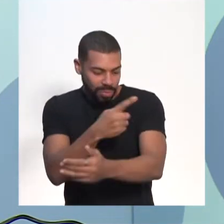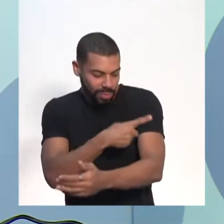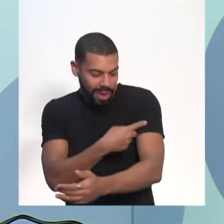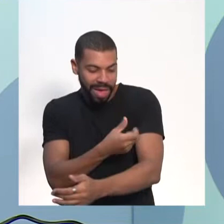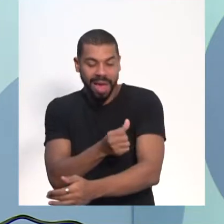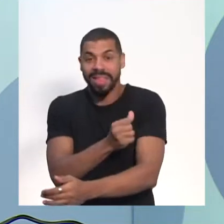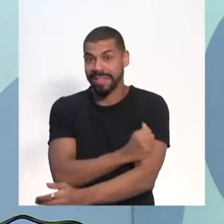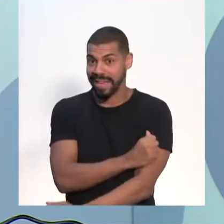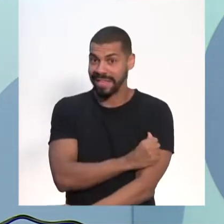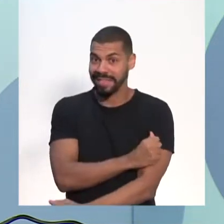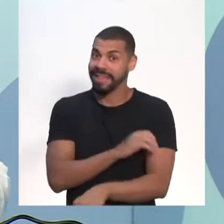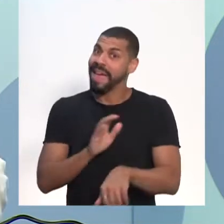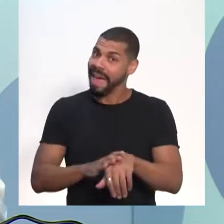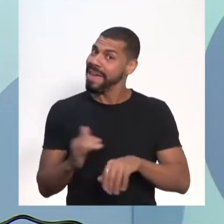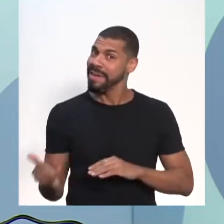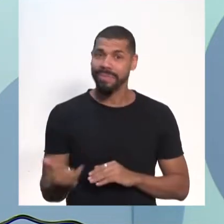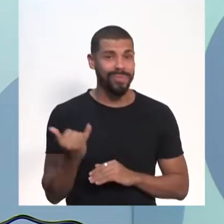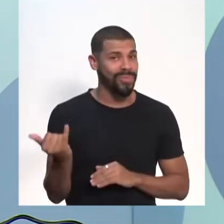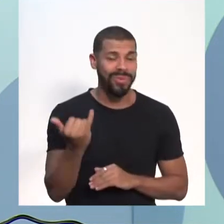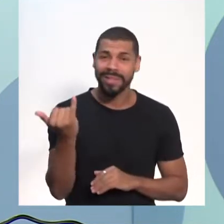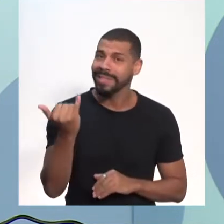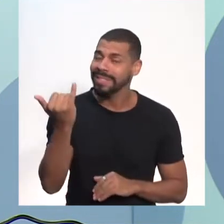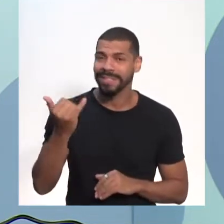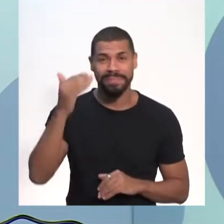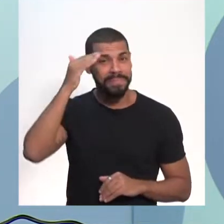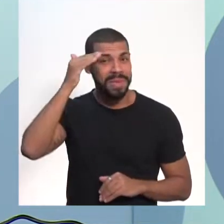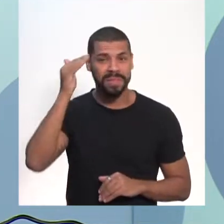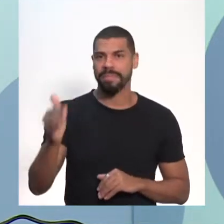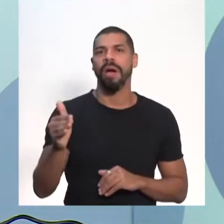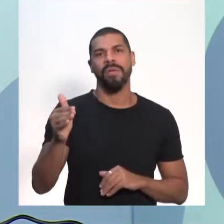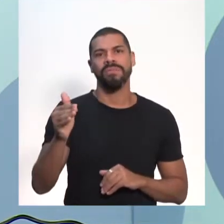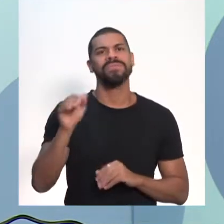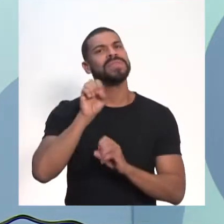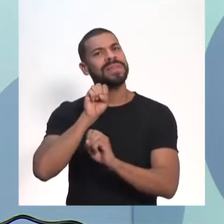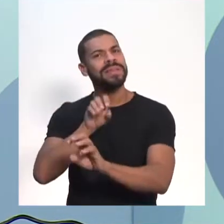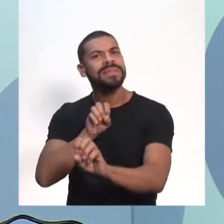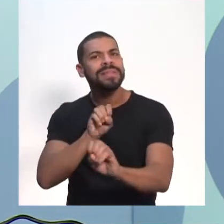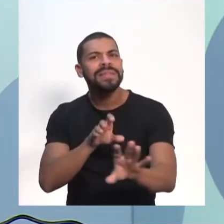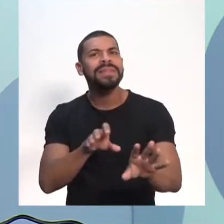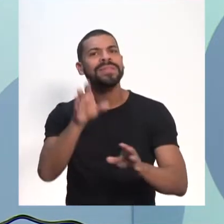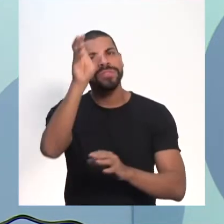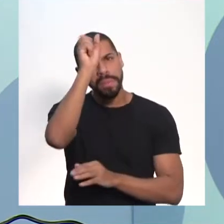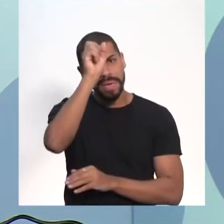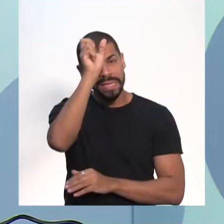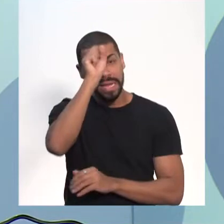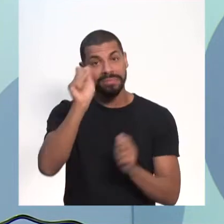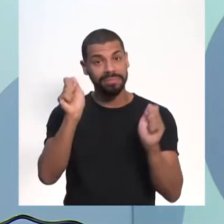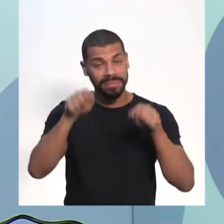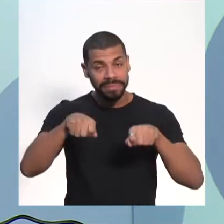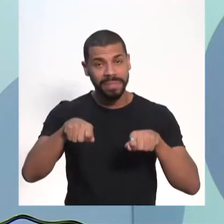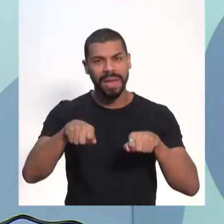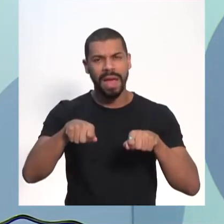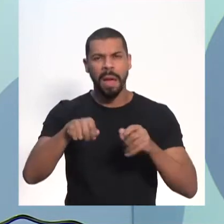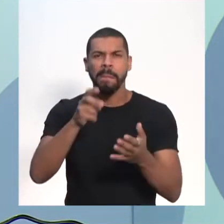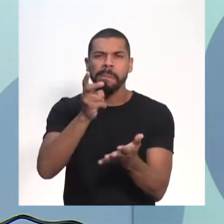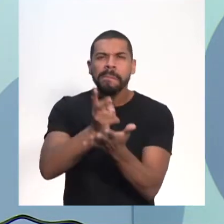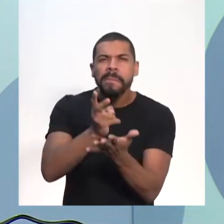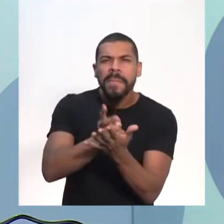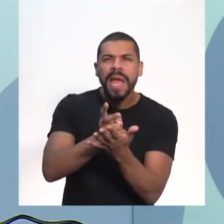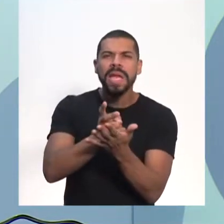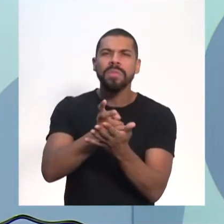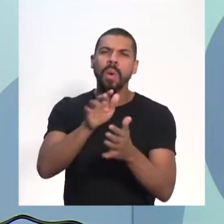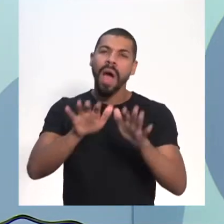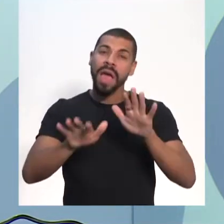iniciais, ele é parte essencial desse processo de ensino e de aprendizagem. Então, mesmo que de